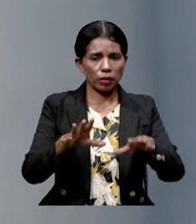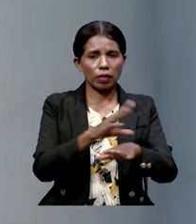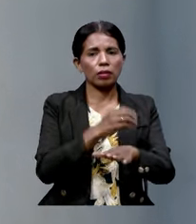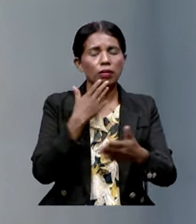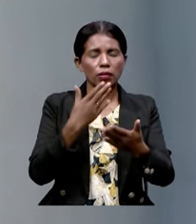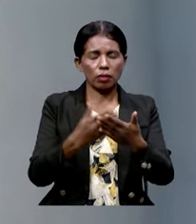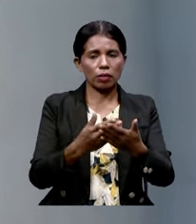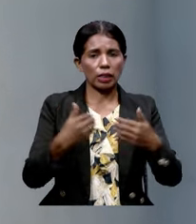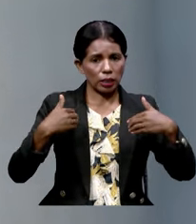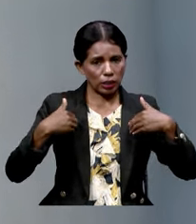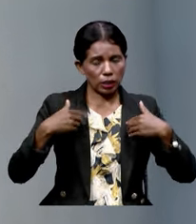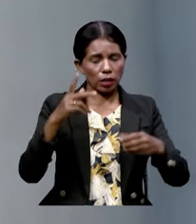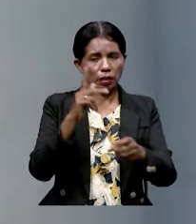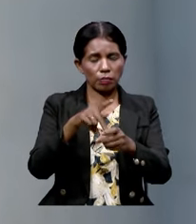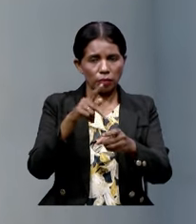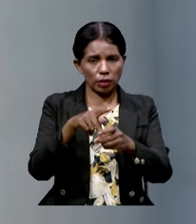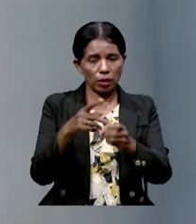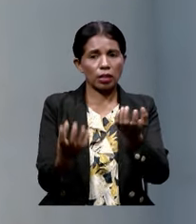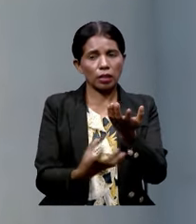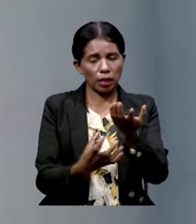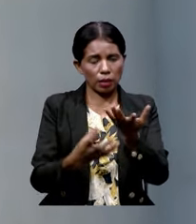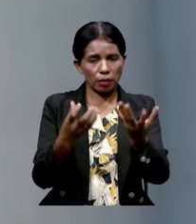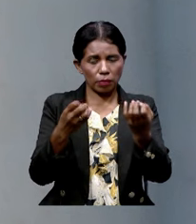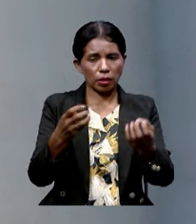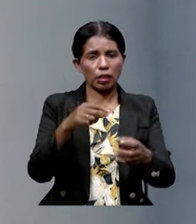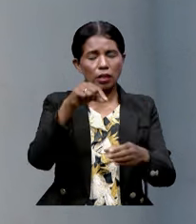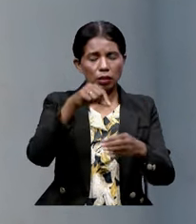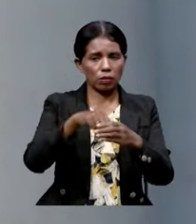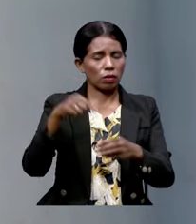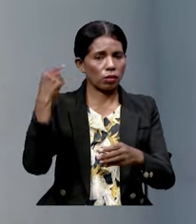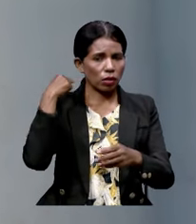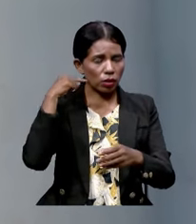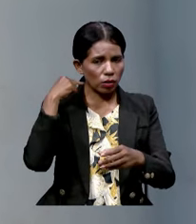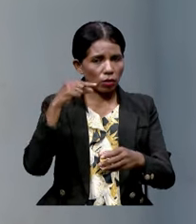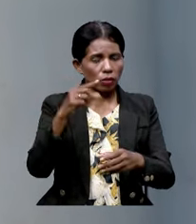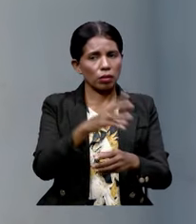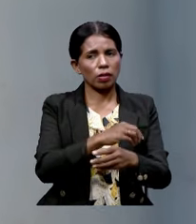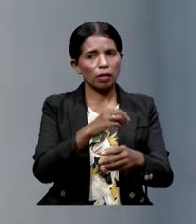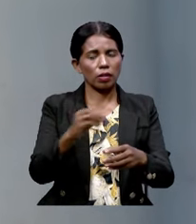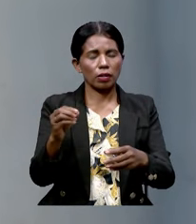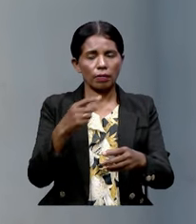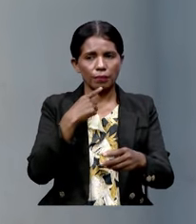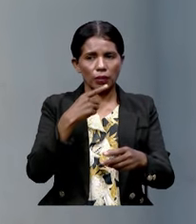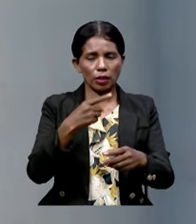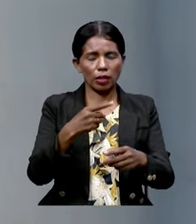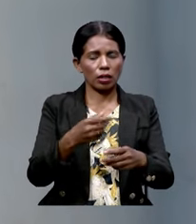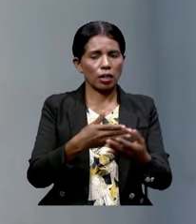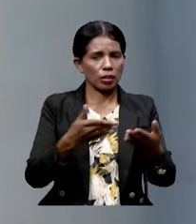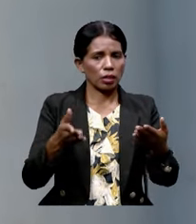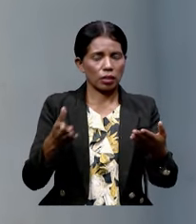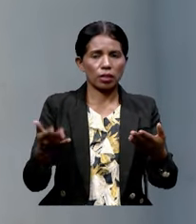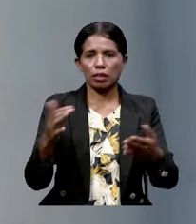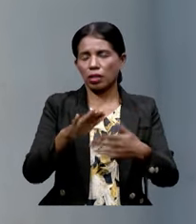mineral metálico para incluir osamia, riti, manganesa, no seselucã.